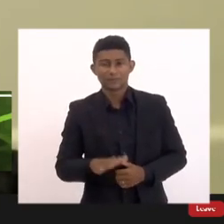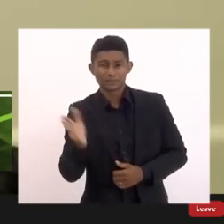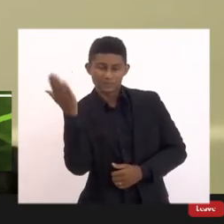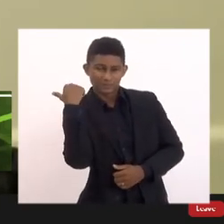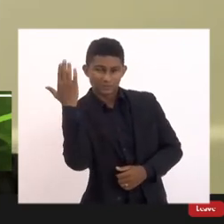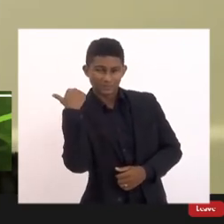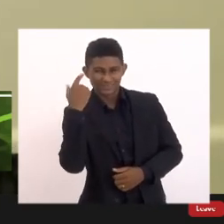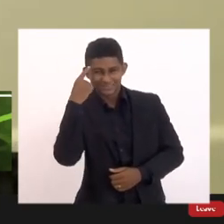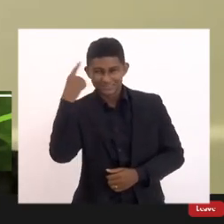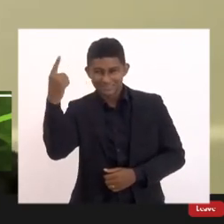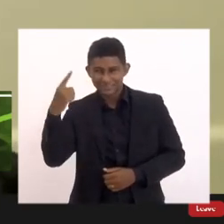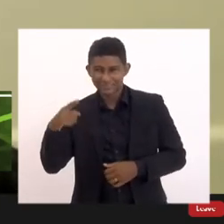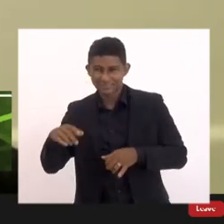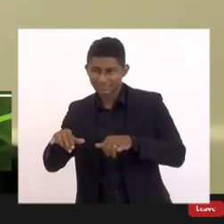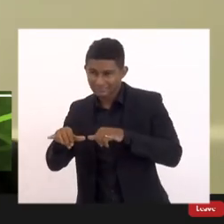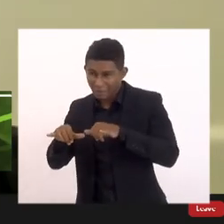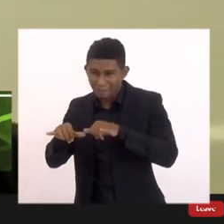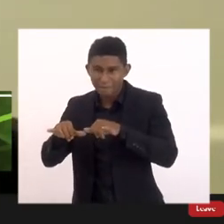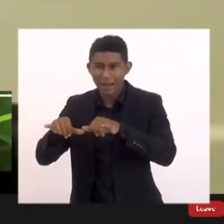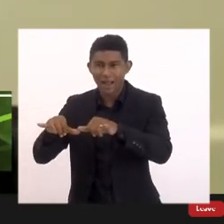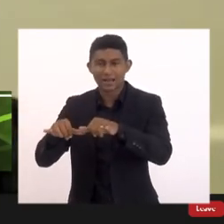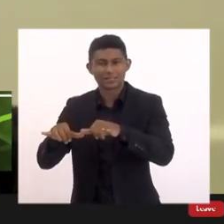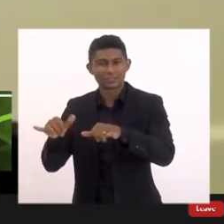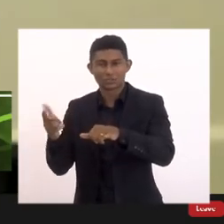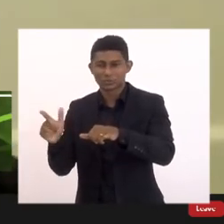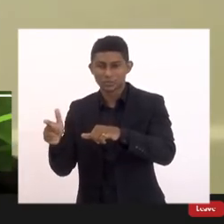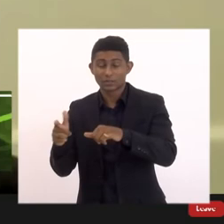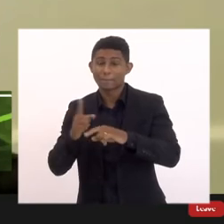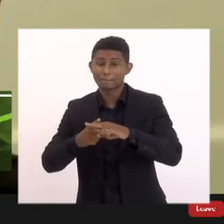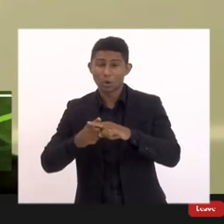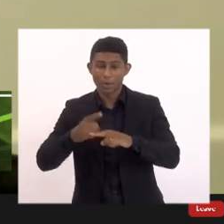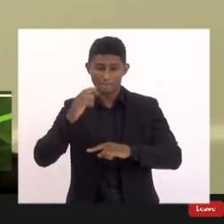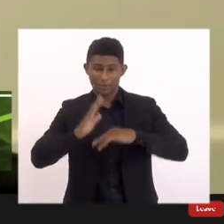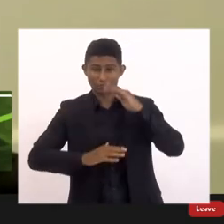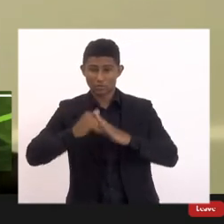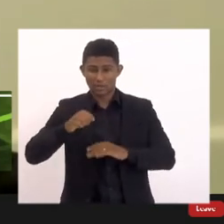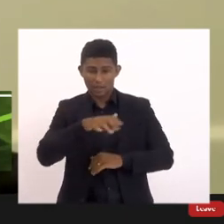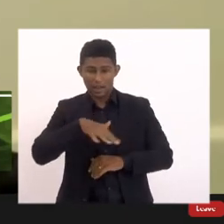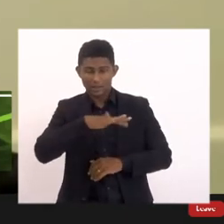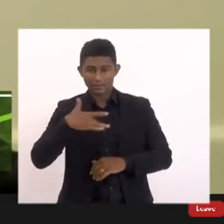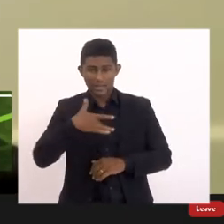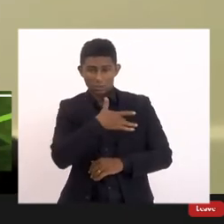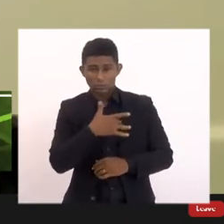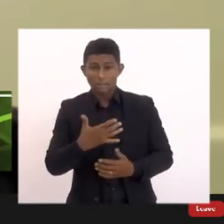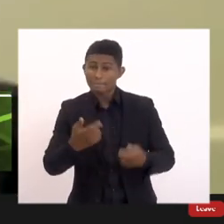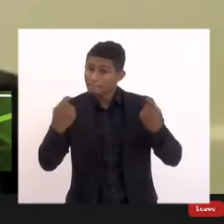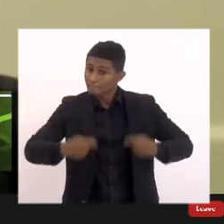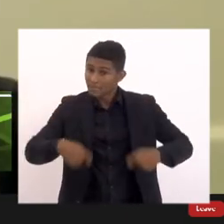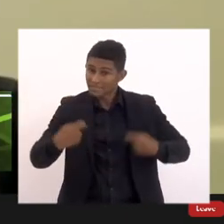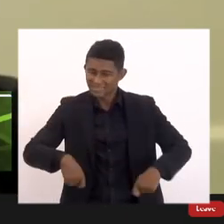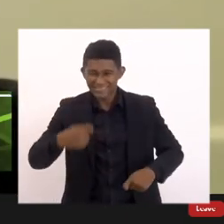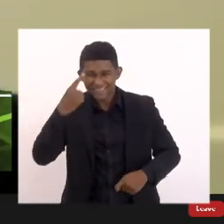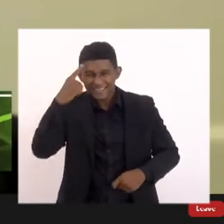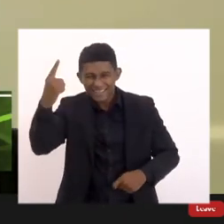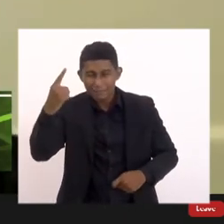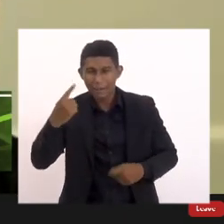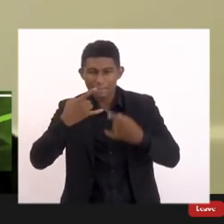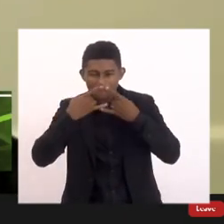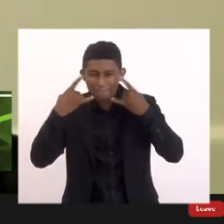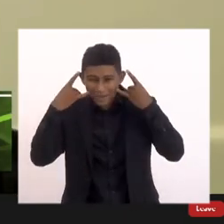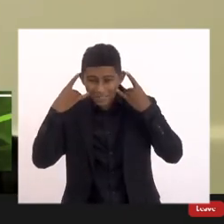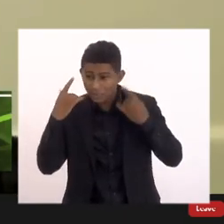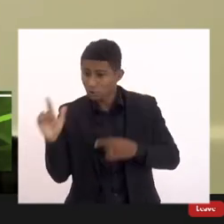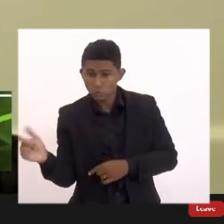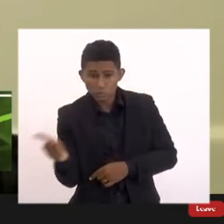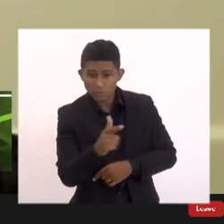disponibilidade, não, e era uma briga. Um profissional de saúde precisava da máscara, não tinha onde comprar a máscara, porque a população estava desesperada comprando